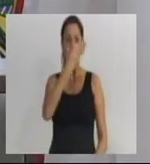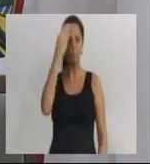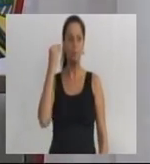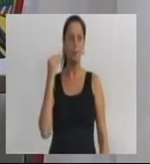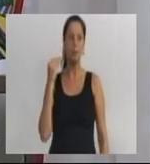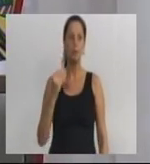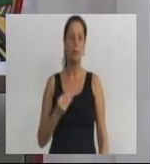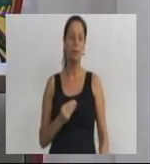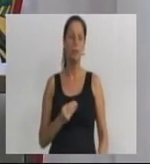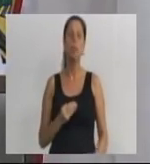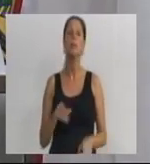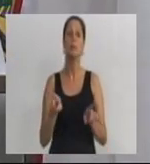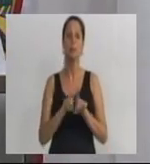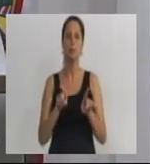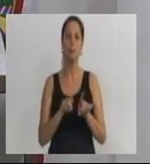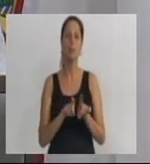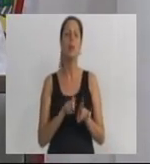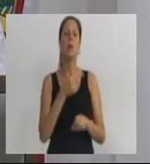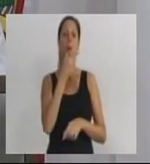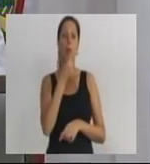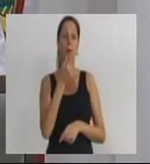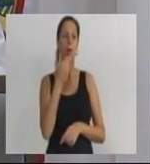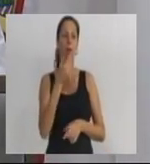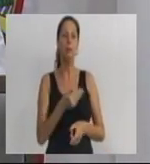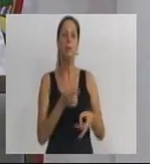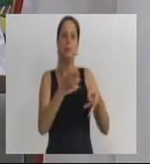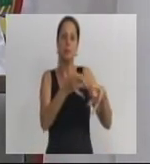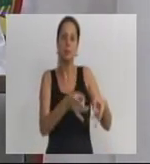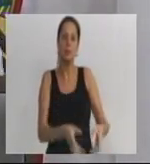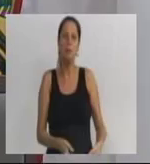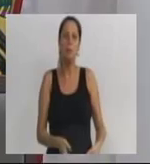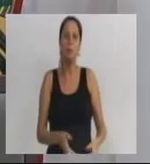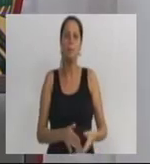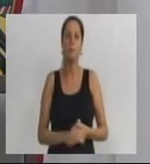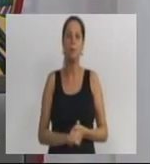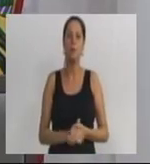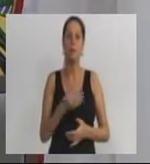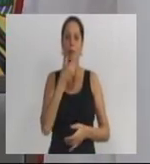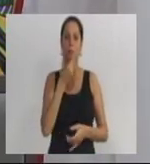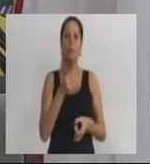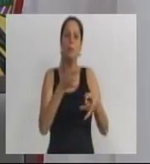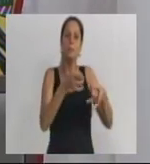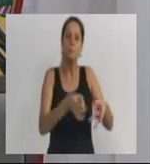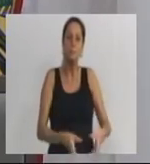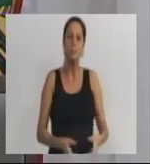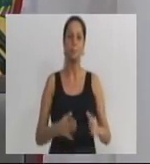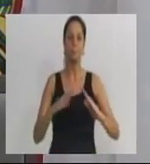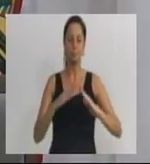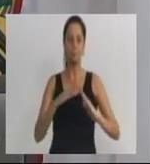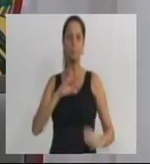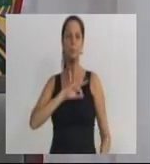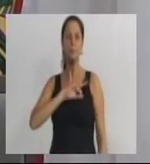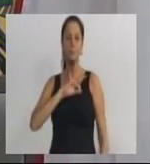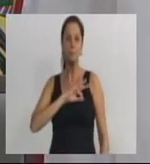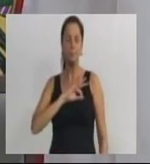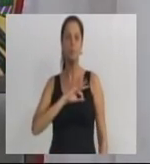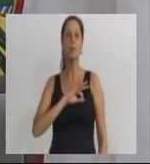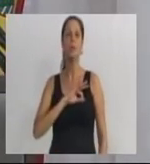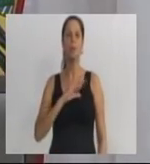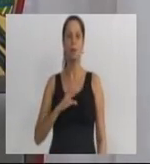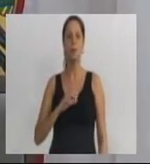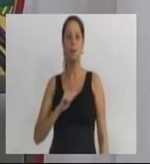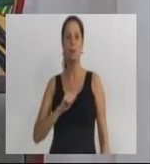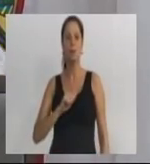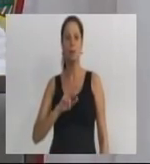A exoneração, o pedido de exoneração do comandante do 10º Batalhão da Polícia Militar, tenente-coronel Carlos Alberto